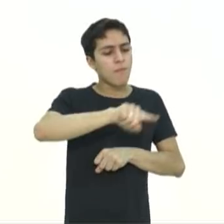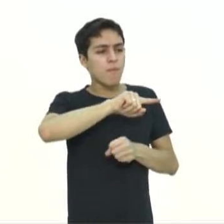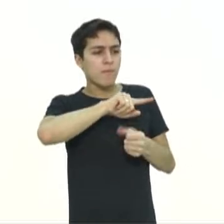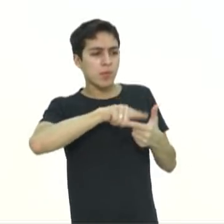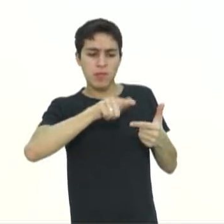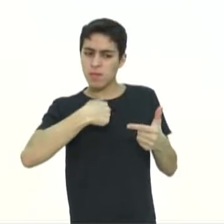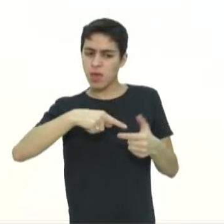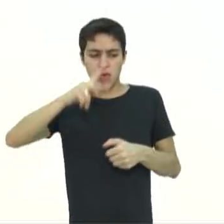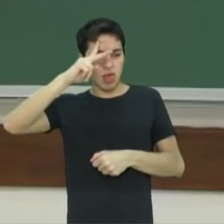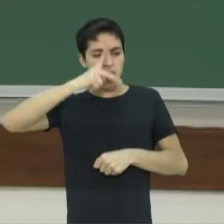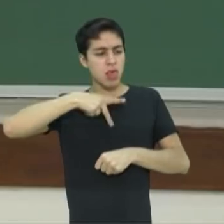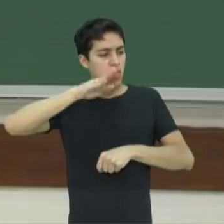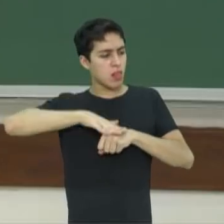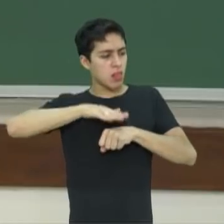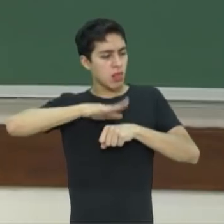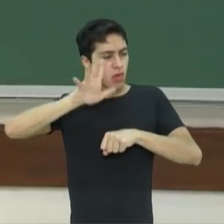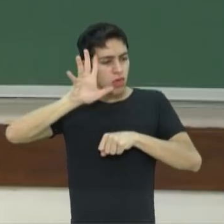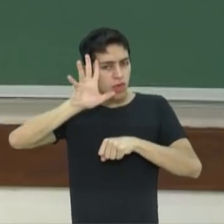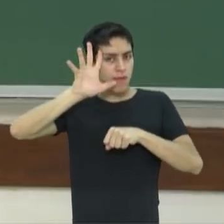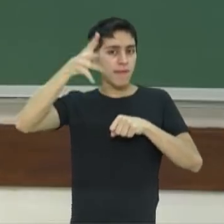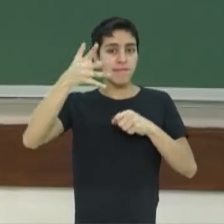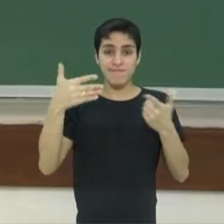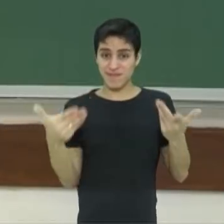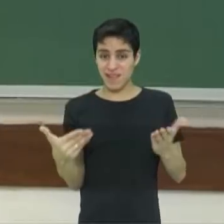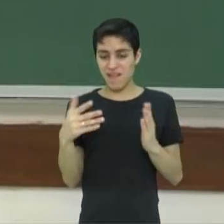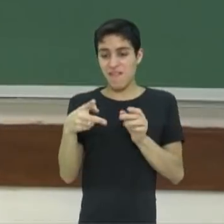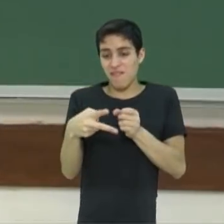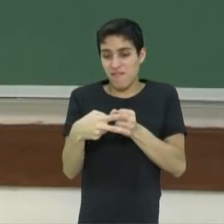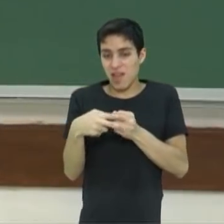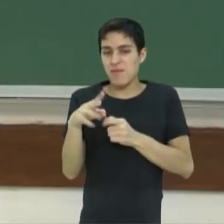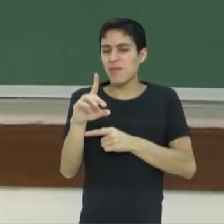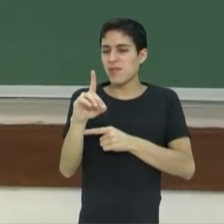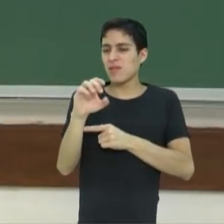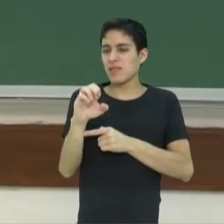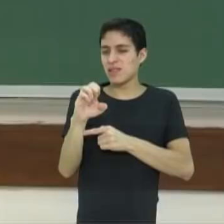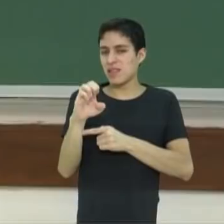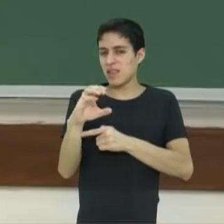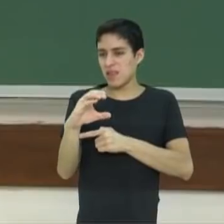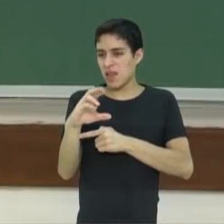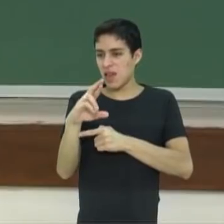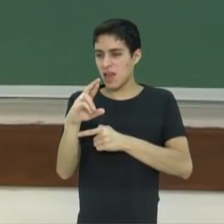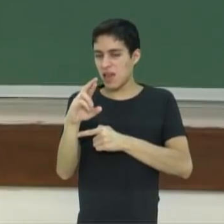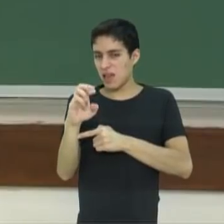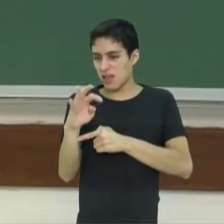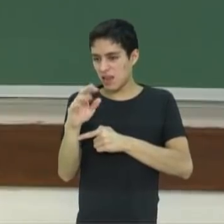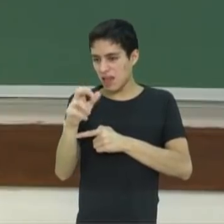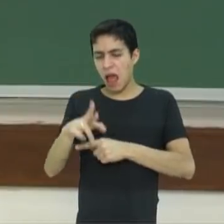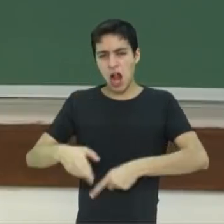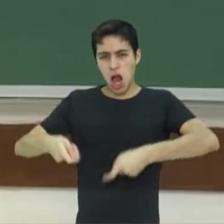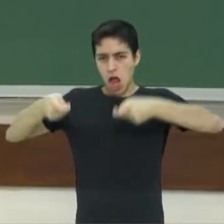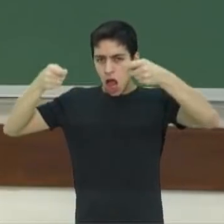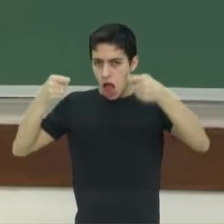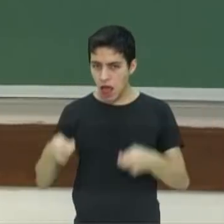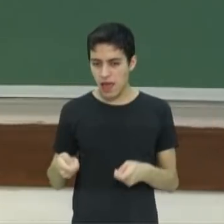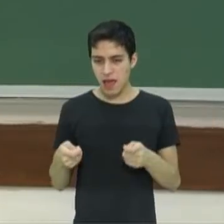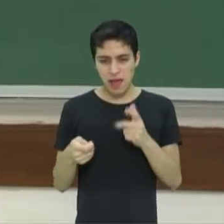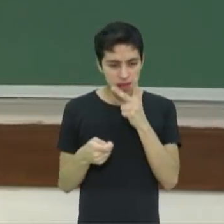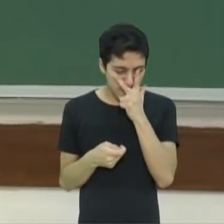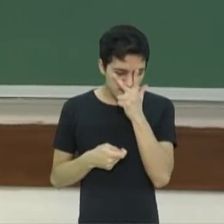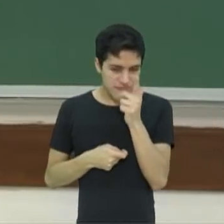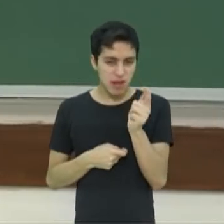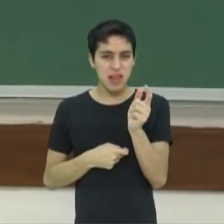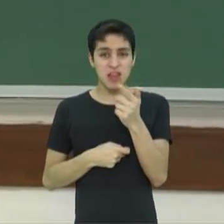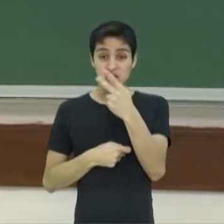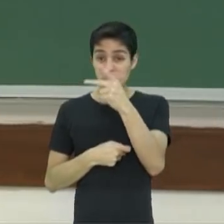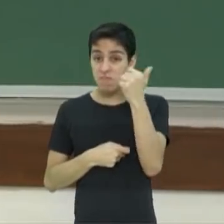problema. Isso mesmo. O verbo decretar, até ela é enfática, nós temos ali aquela separação, né, de sílabas, que é a